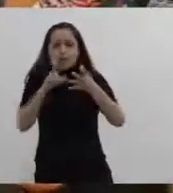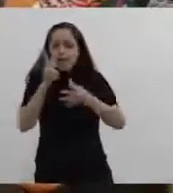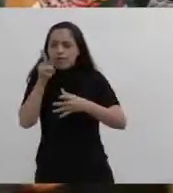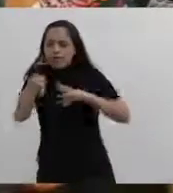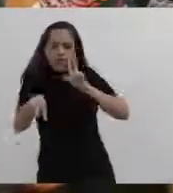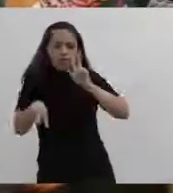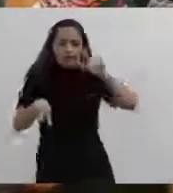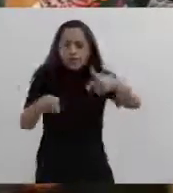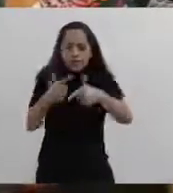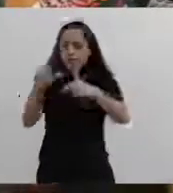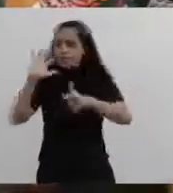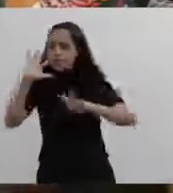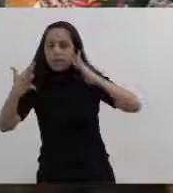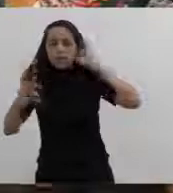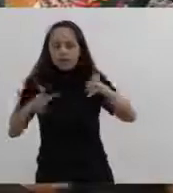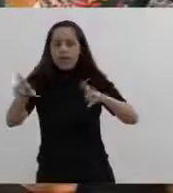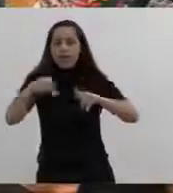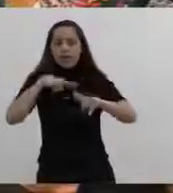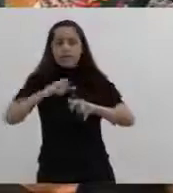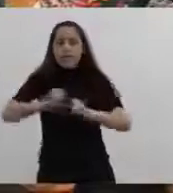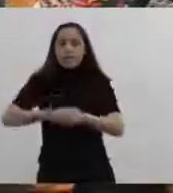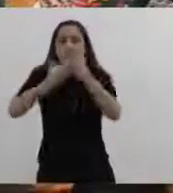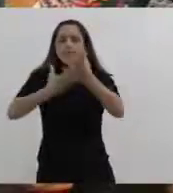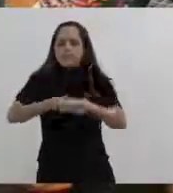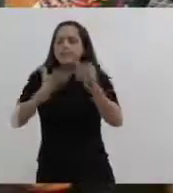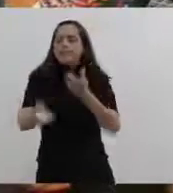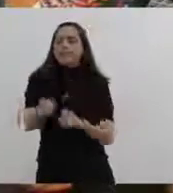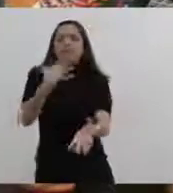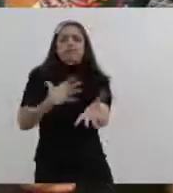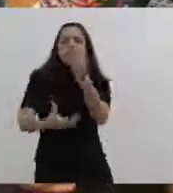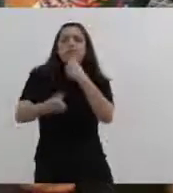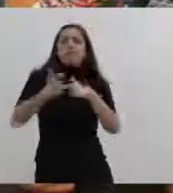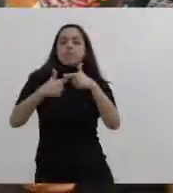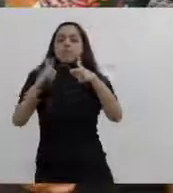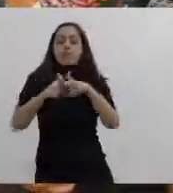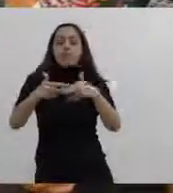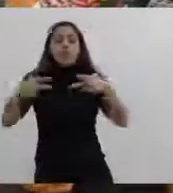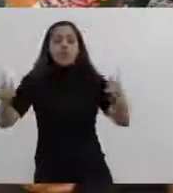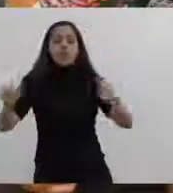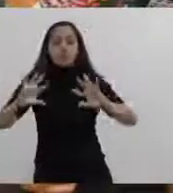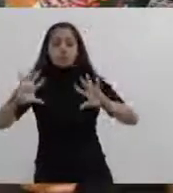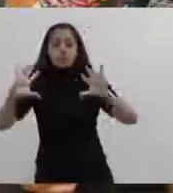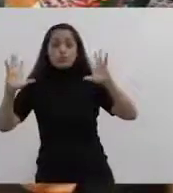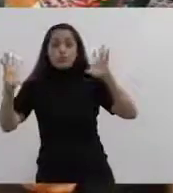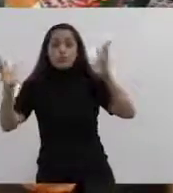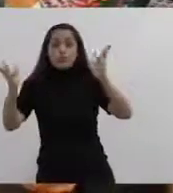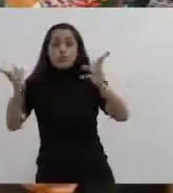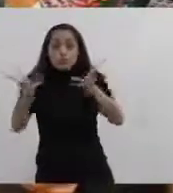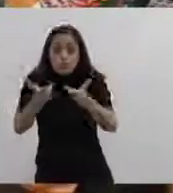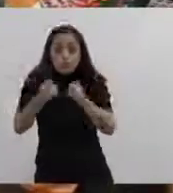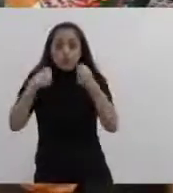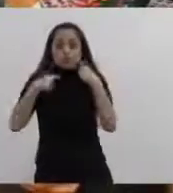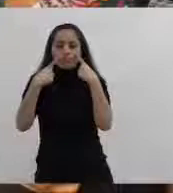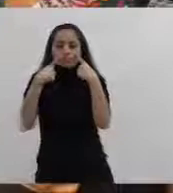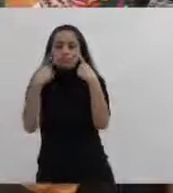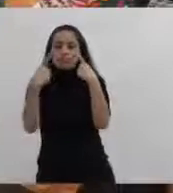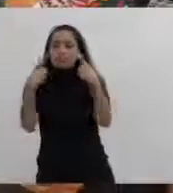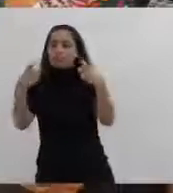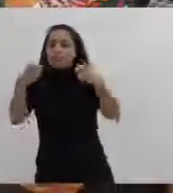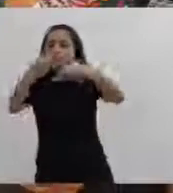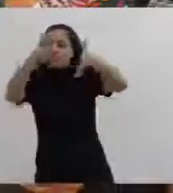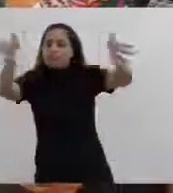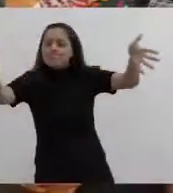Martim. É como você ir puxando um fio e encontrar cada vez mais. E surgiam mais coisas, mais problemas a serem